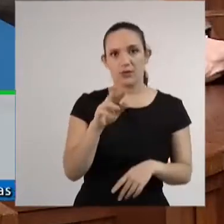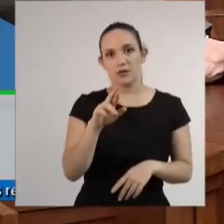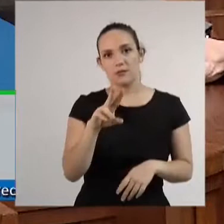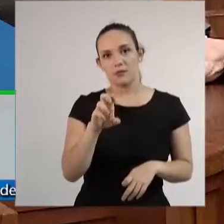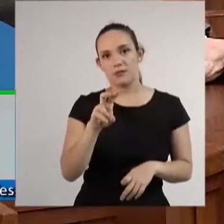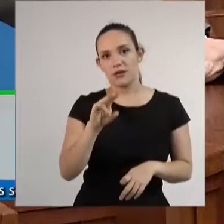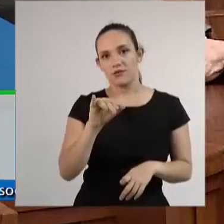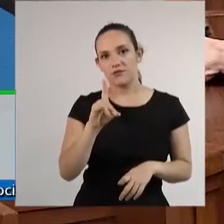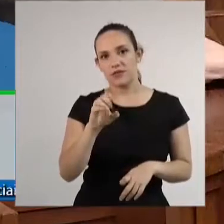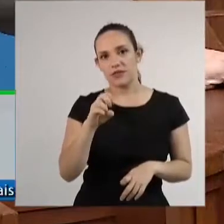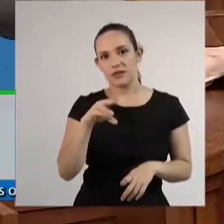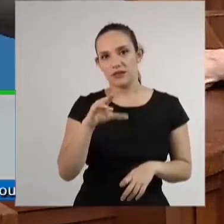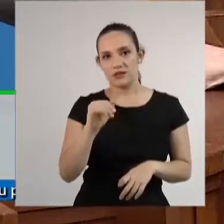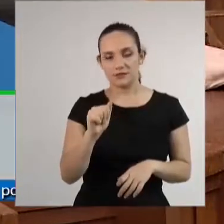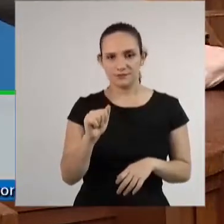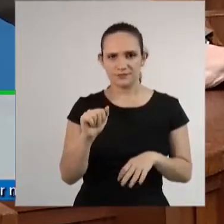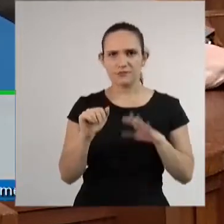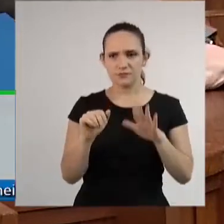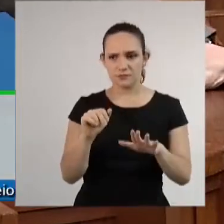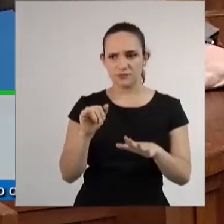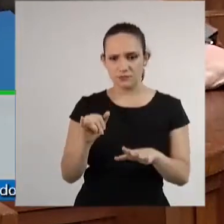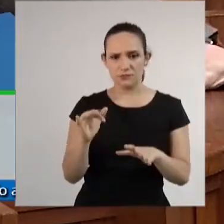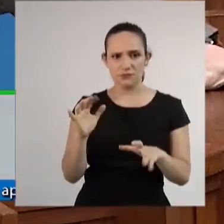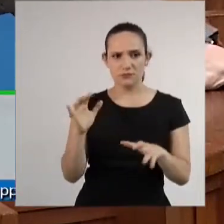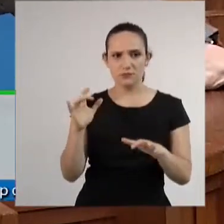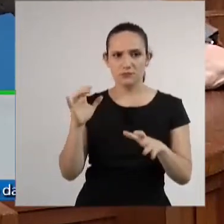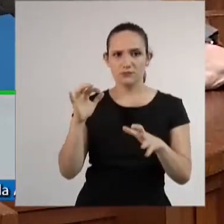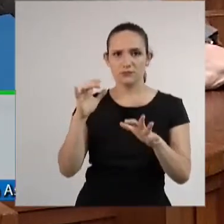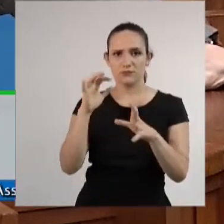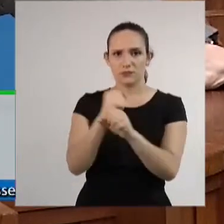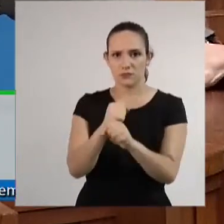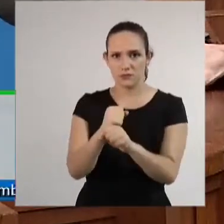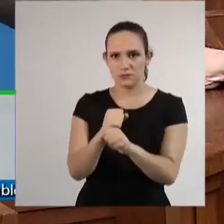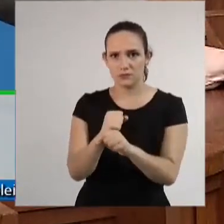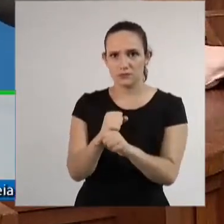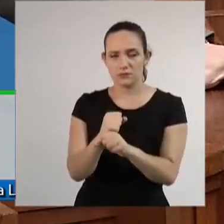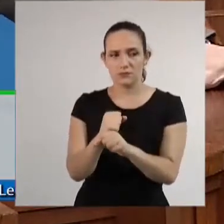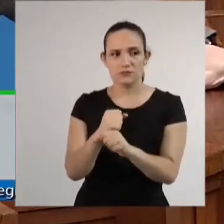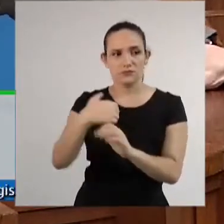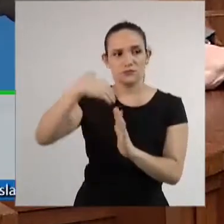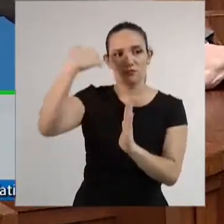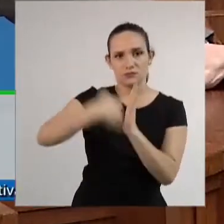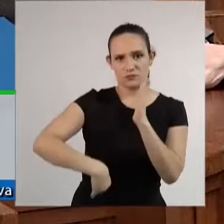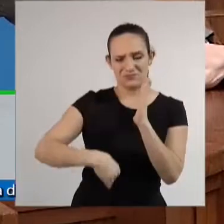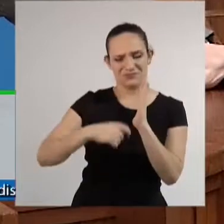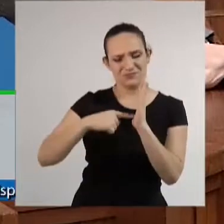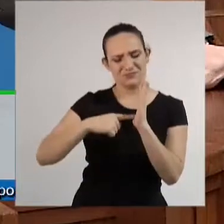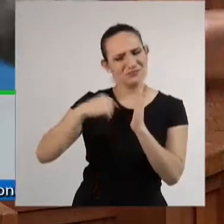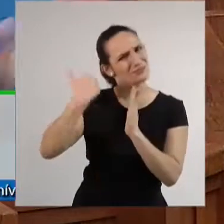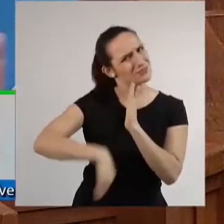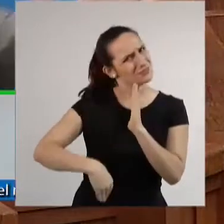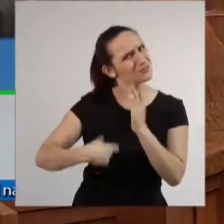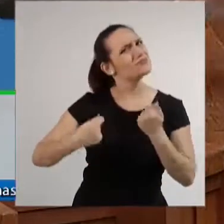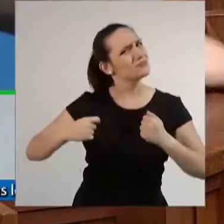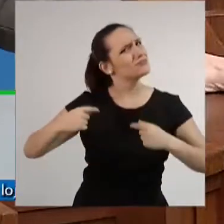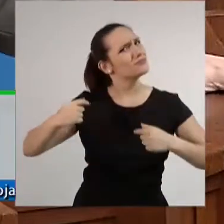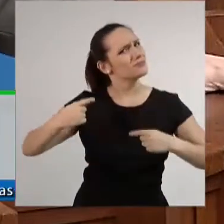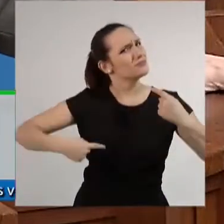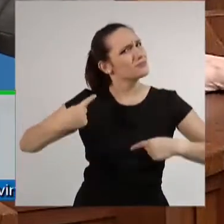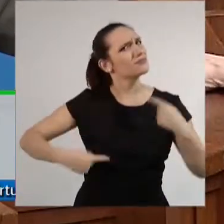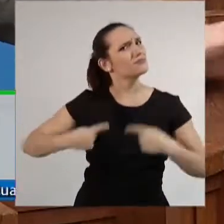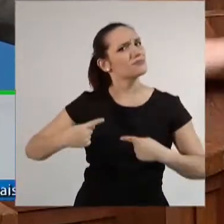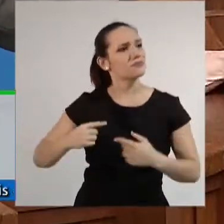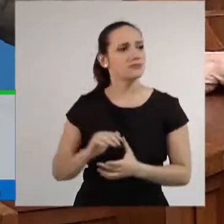somarmos aqui as desonerações, e na verdade as desonerações, elas precisam ser discutidas. Elas